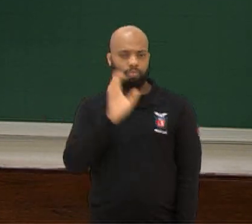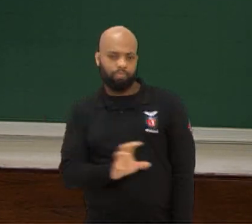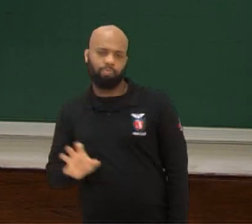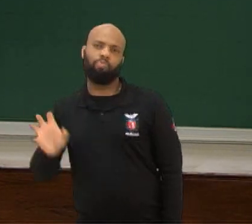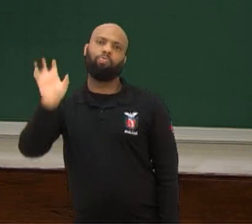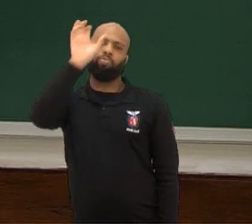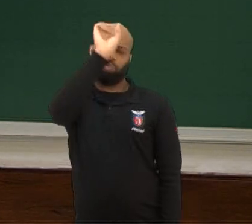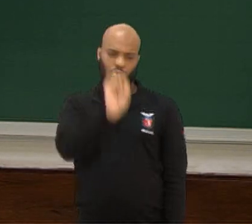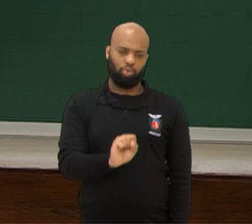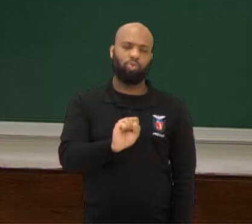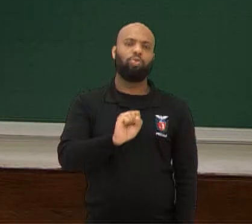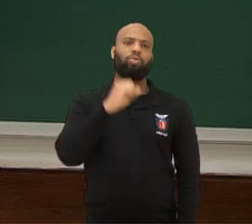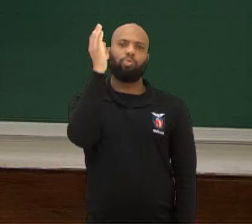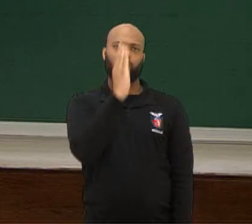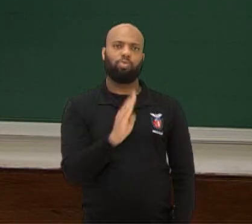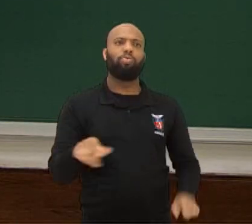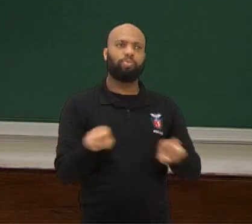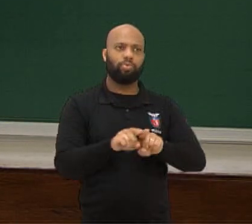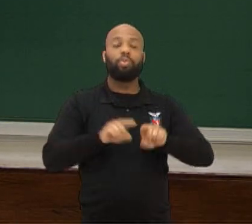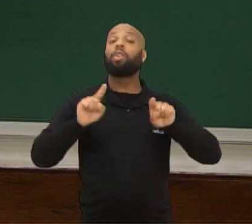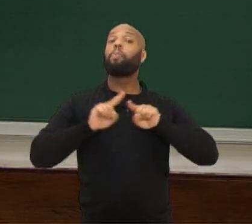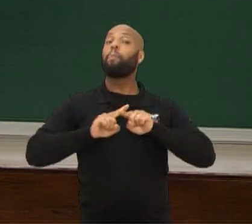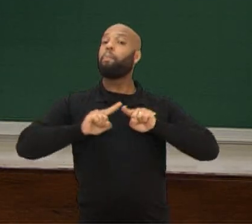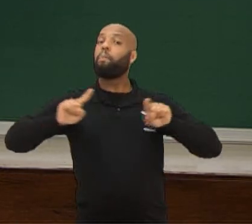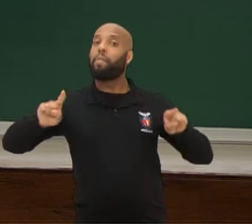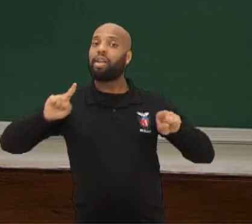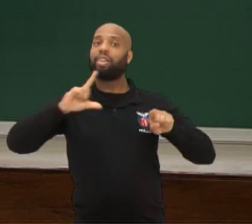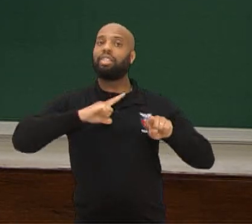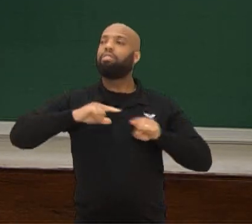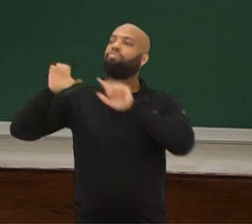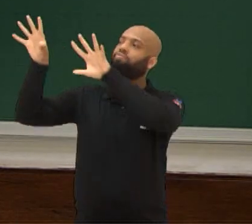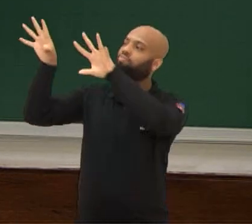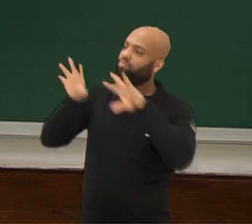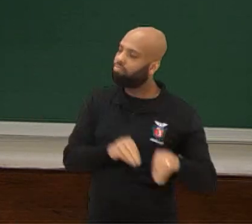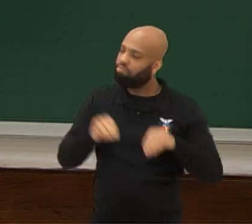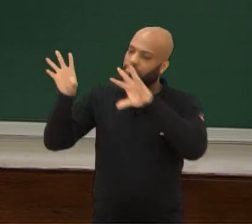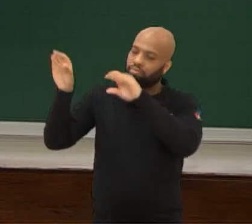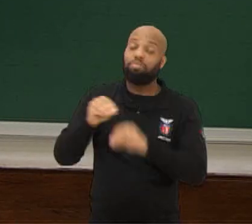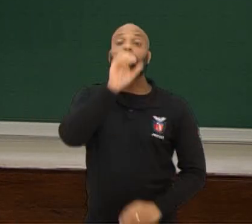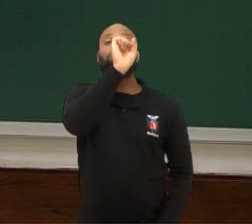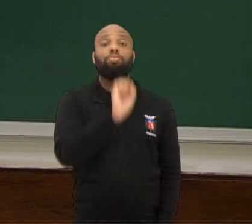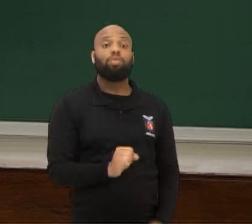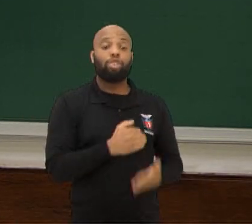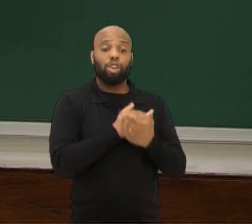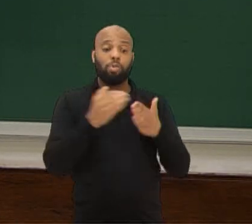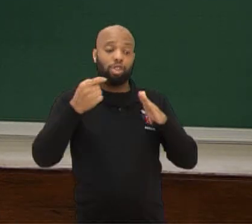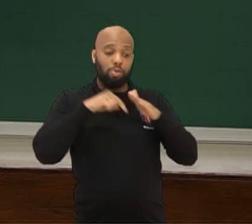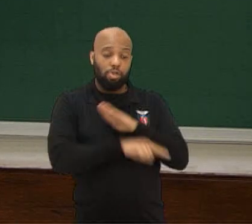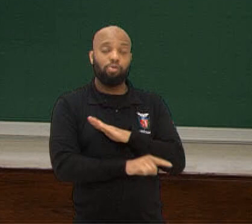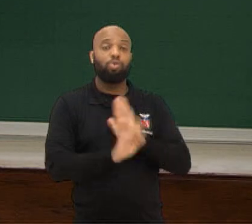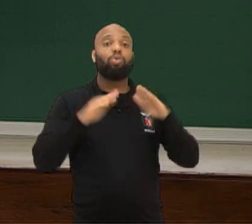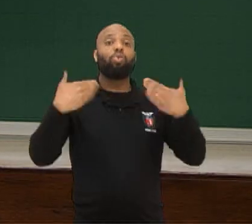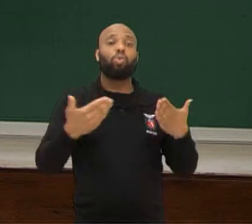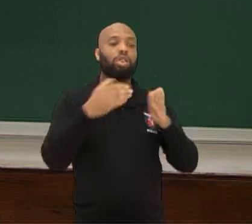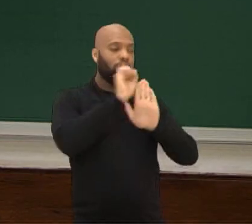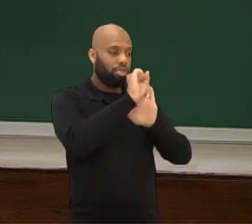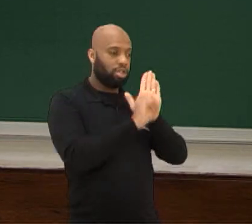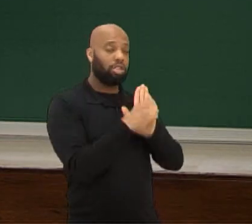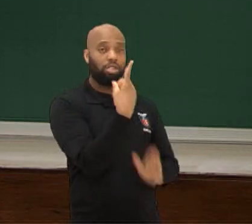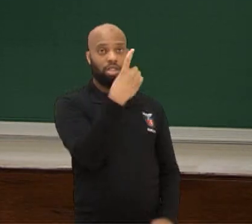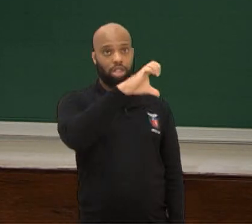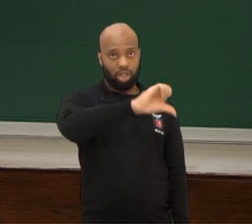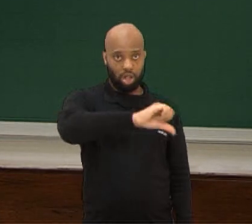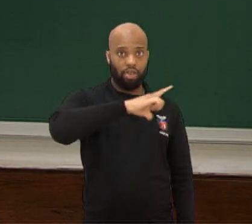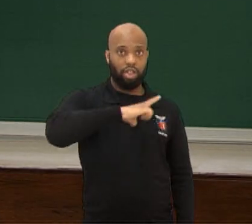Brasil também, né? Entretanto, os fluxos migratórios para o sul se intensificaram ali no século XIX, através